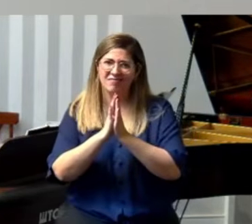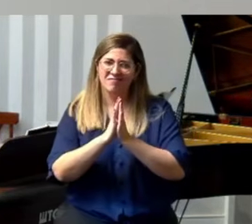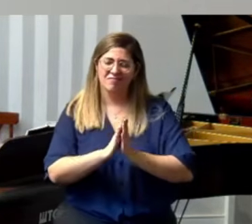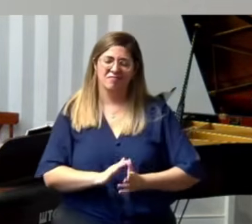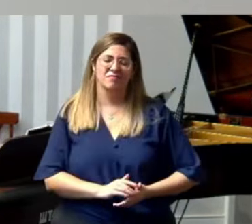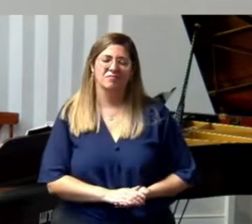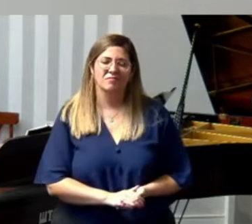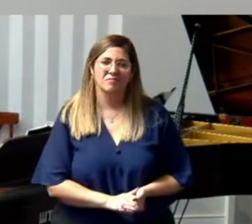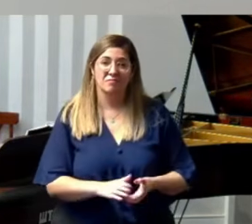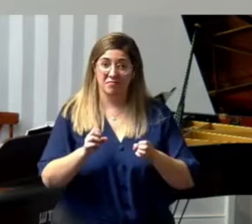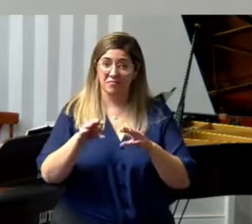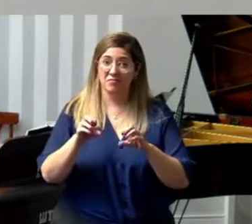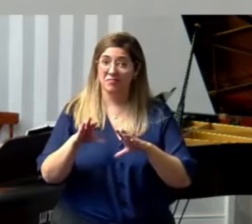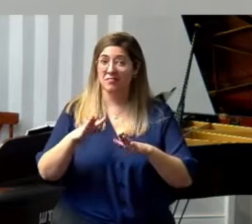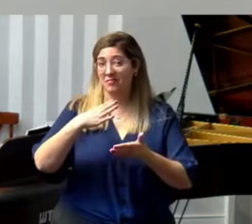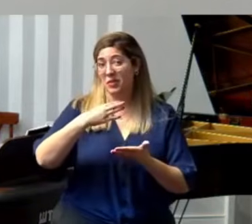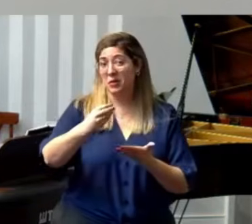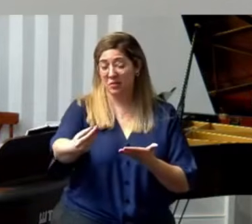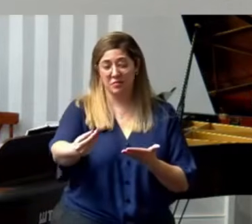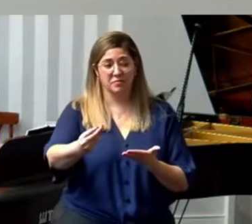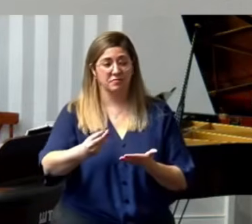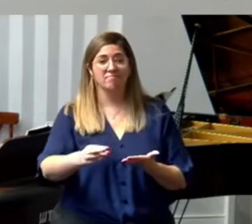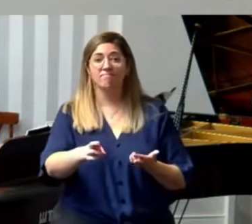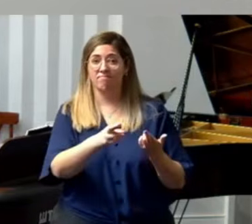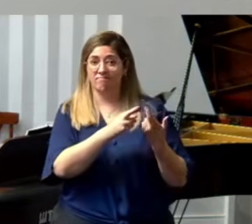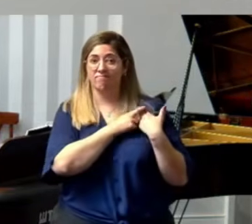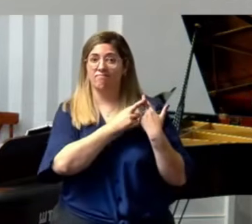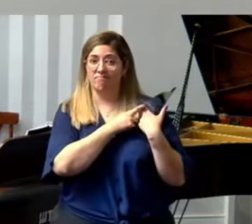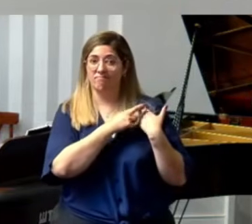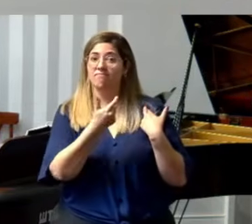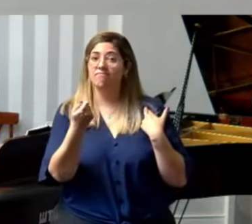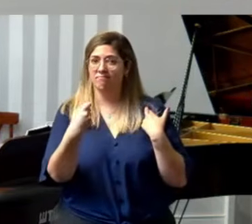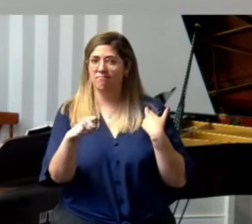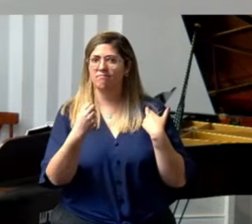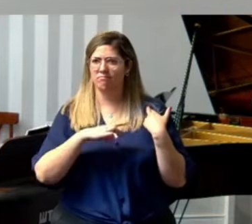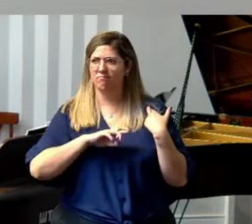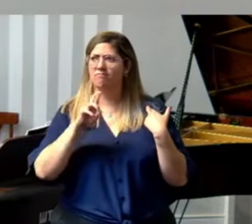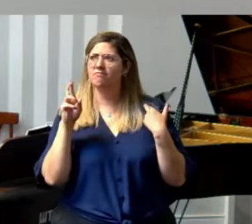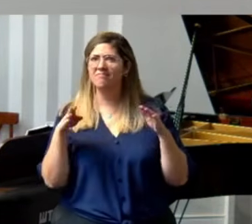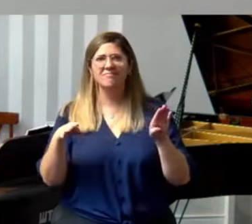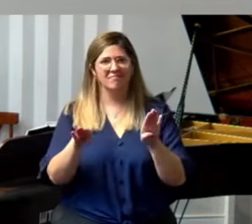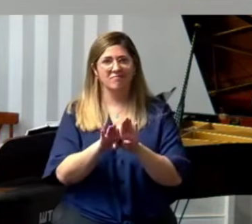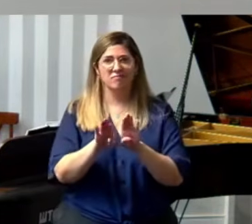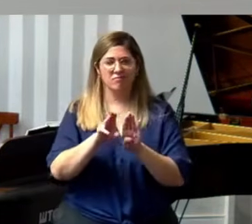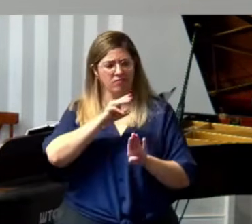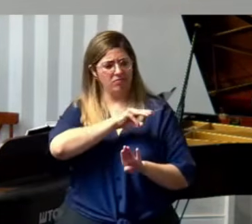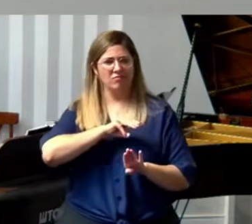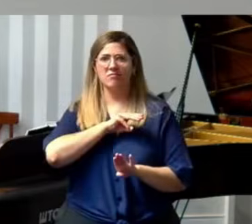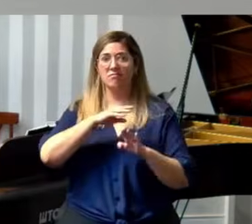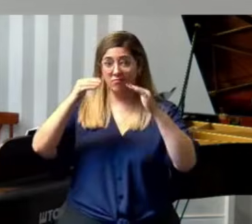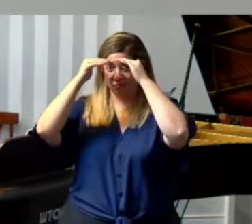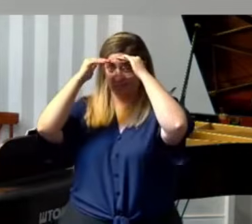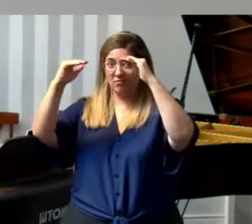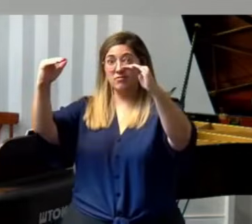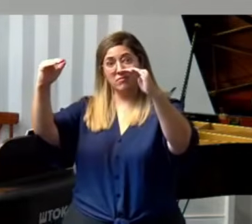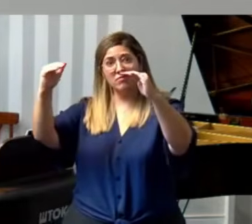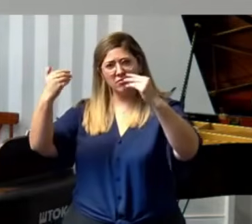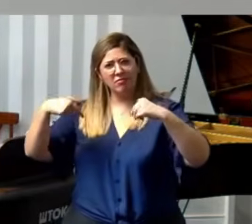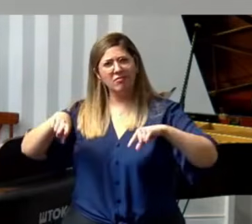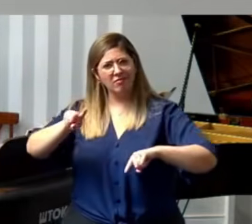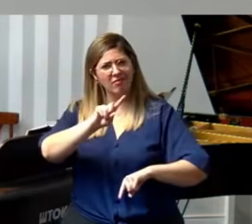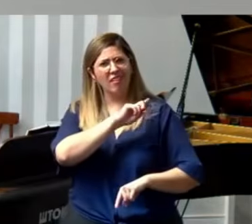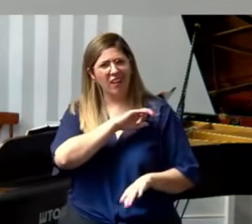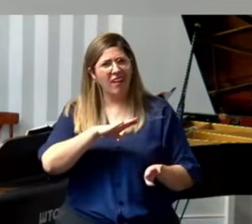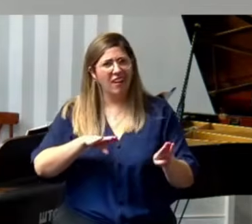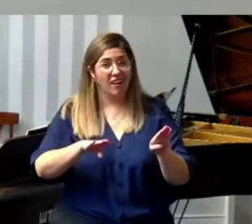4. Eles têm uma responsabilidade de ordem religiosa, uma missão dada pelo próprio Deus, assim como